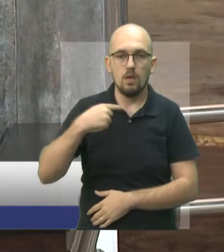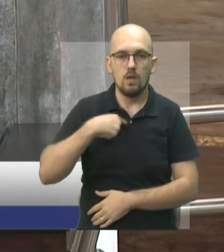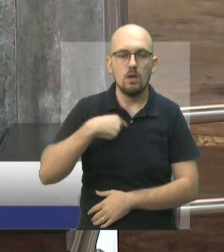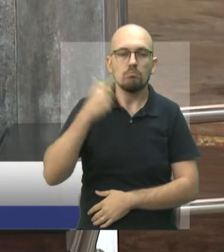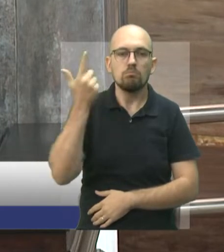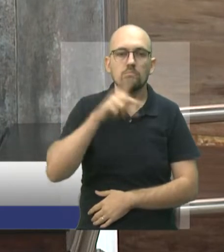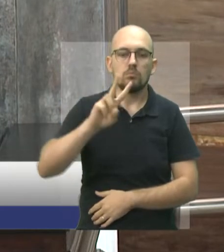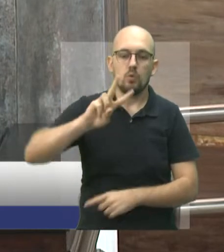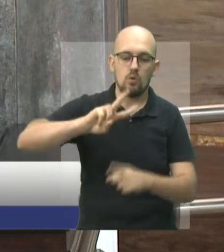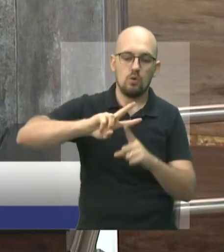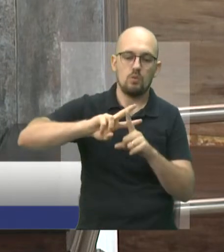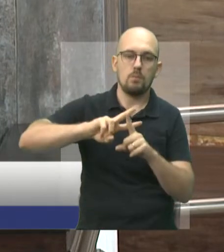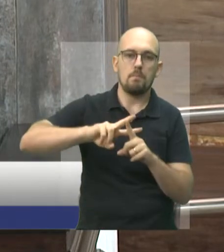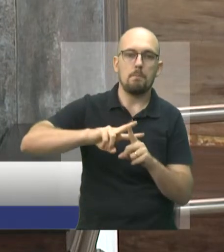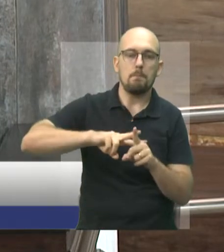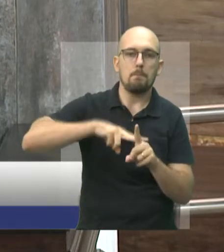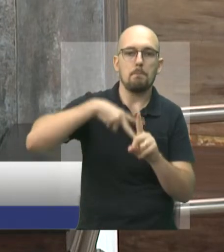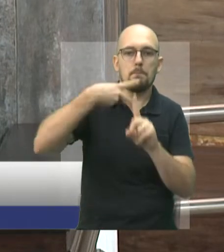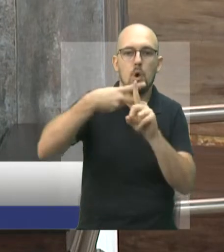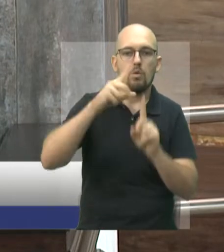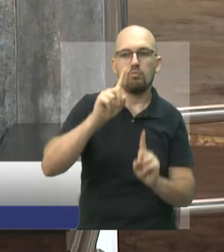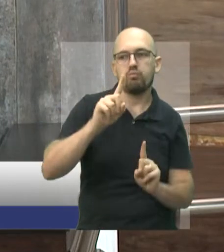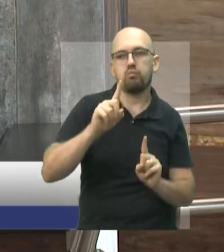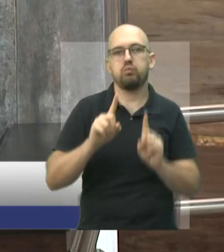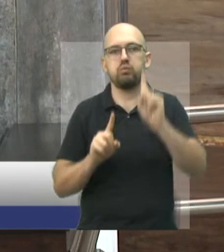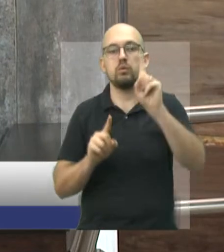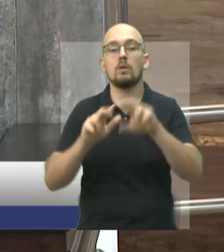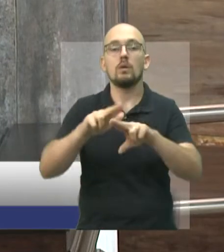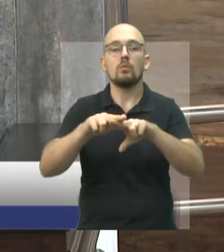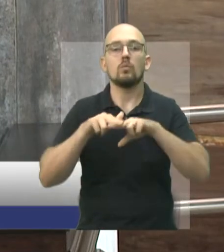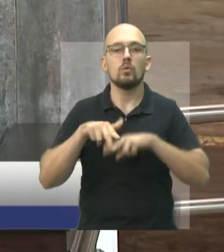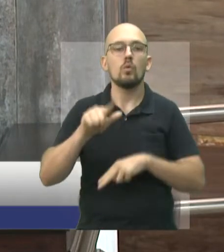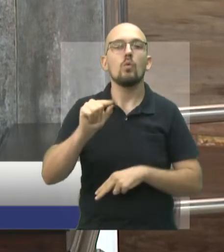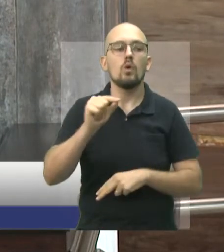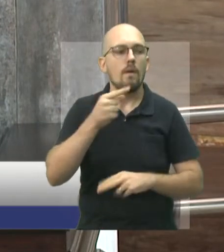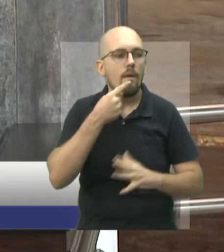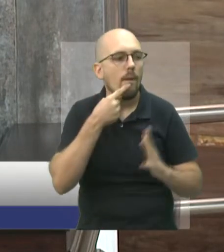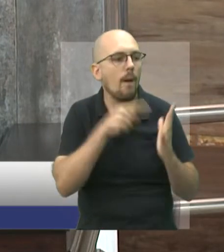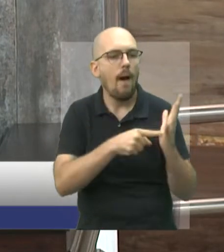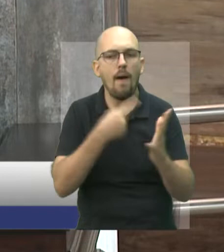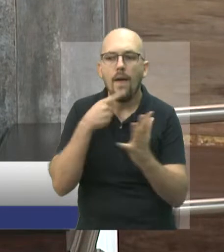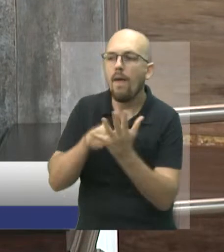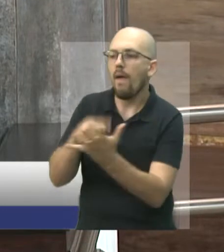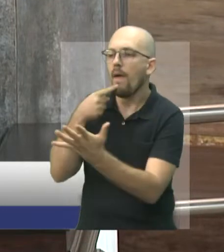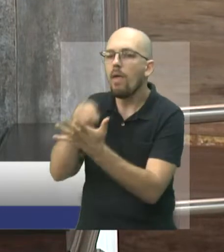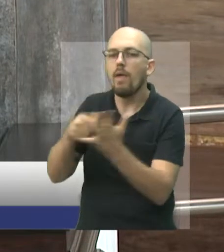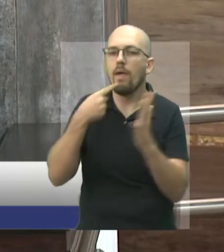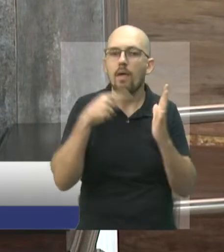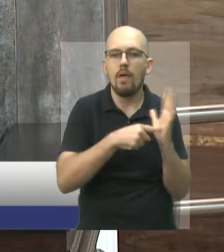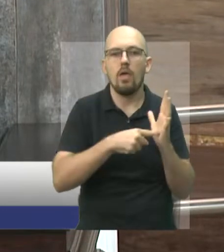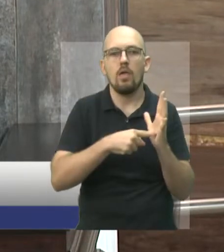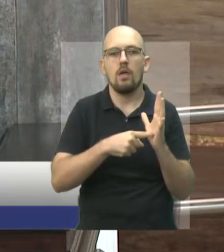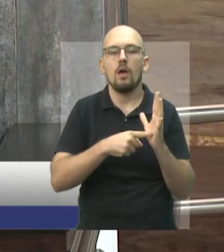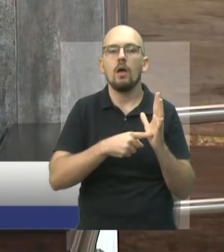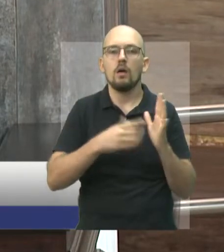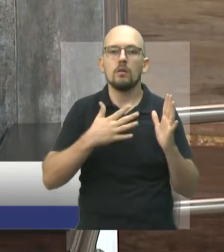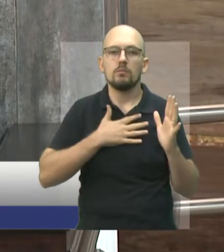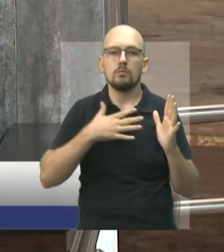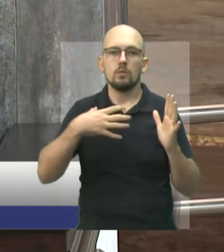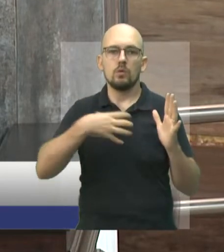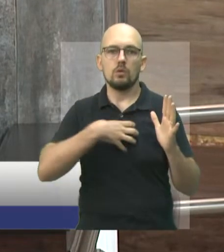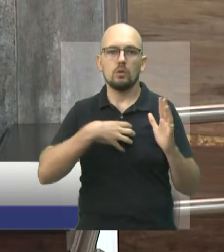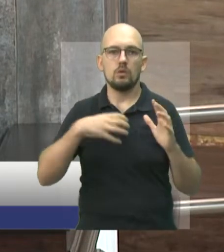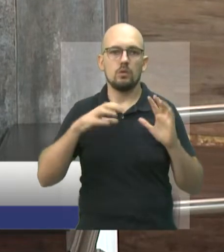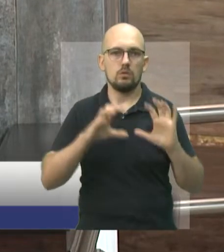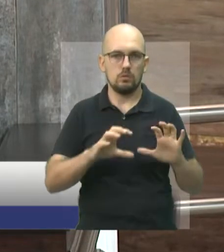Deus, pelo trabalho de fiscalização e denúncia que tenho comigo. Sobre a presidência da